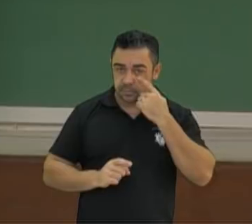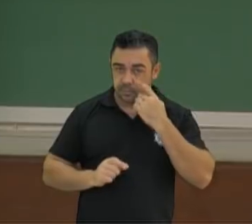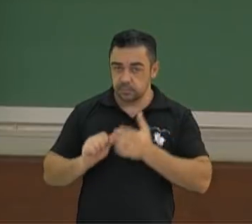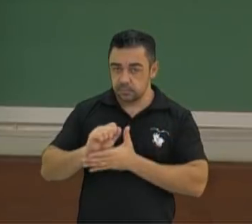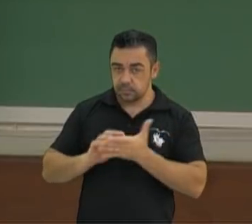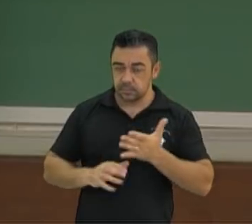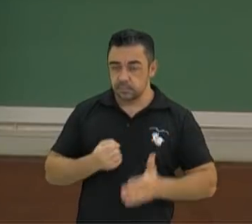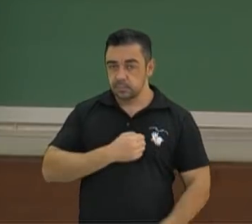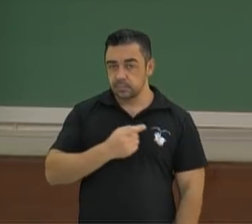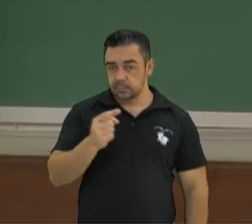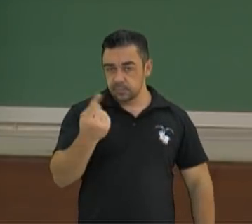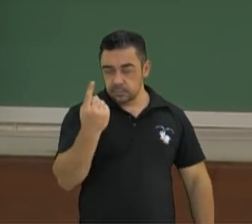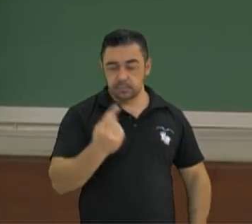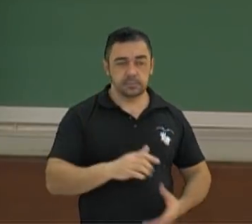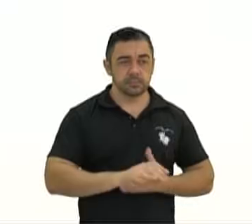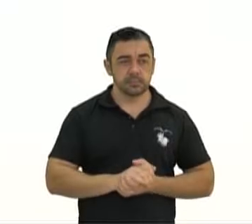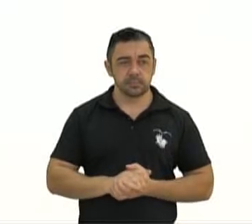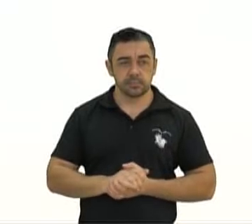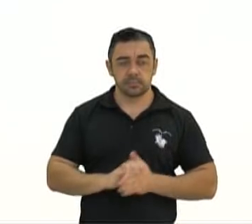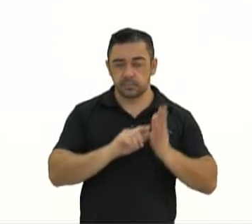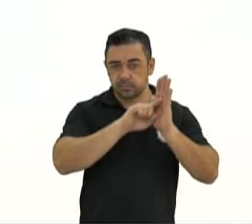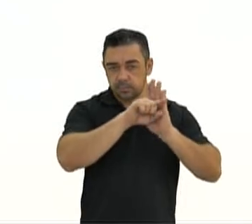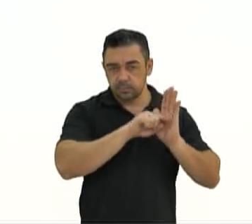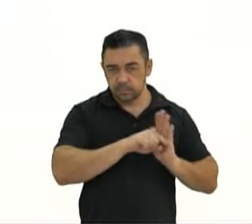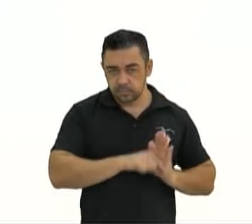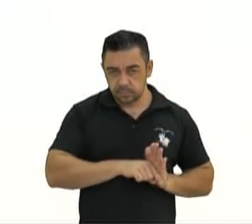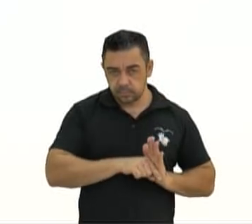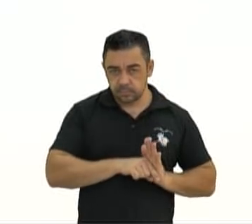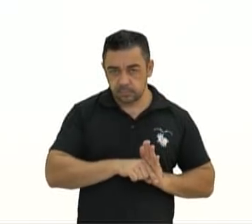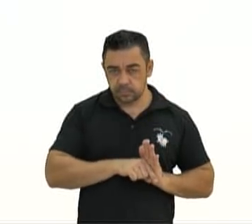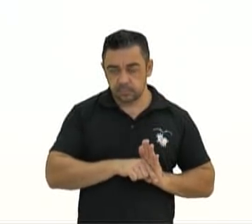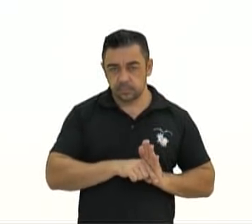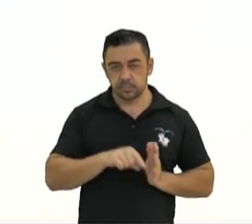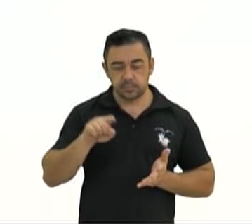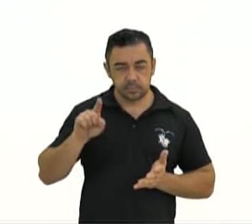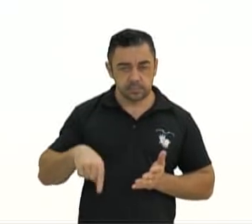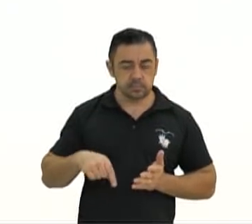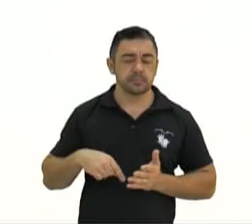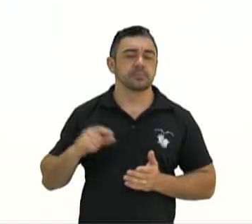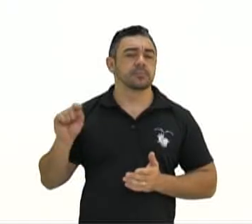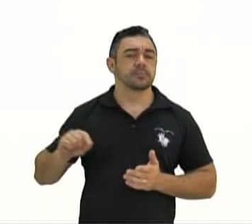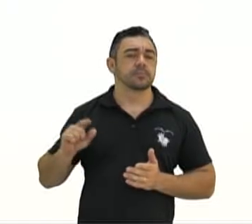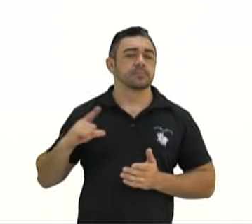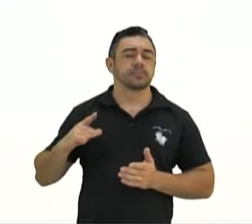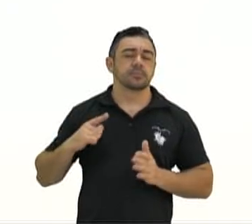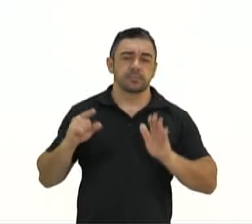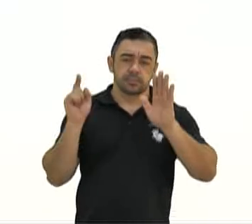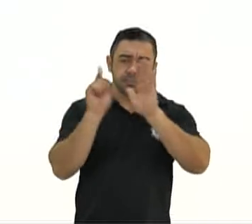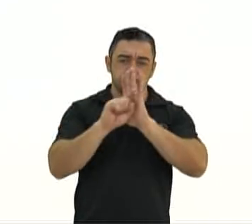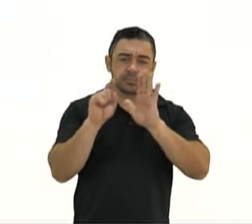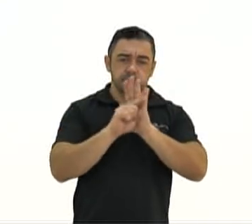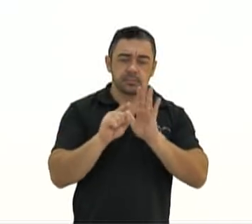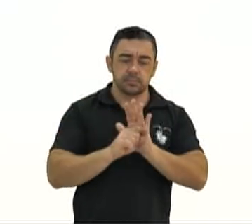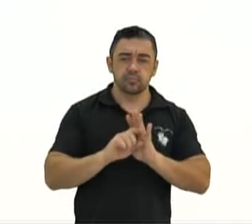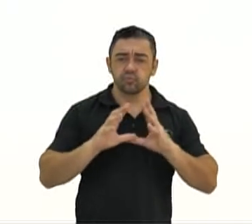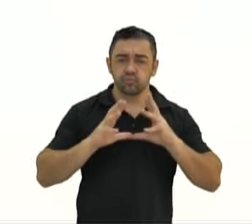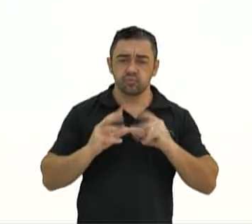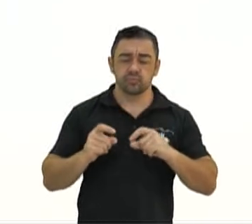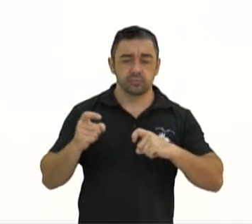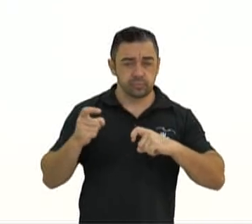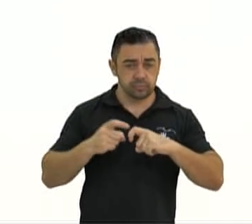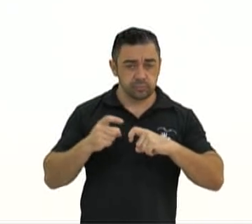exercício 1. Em uma pesquisa censitária, foram entrevistados todos os médicos